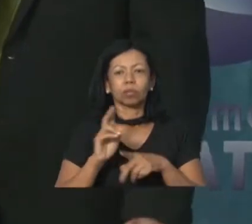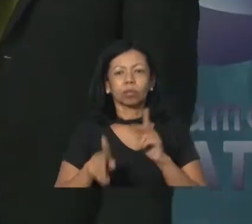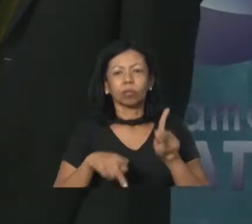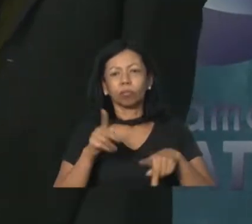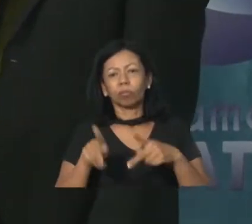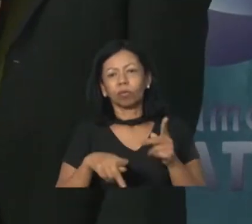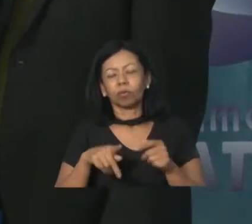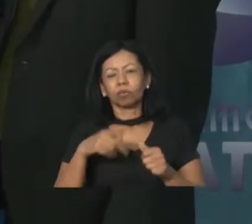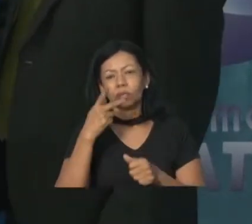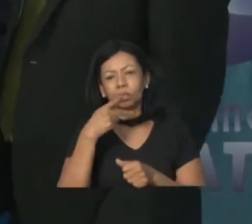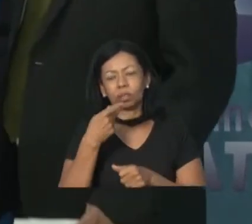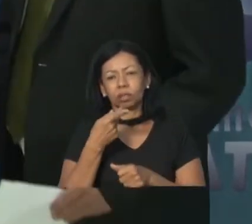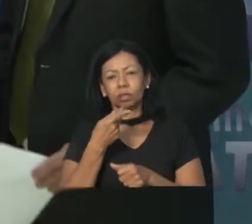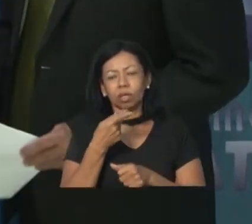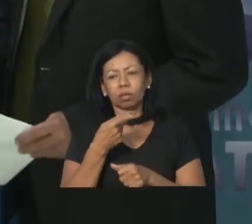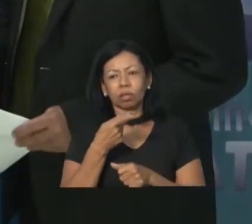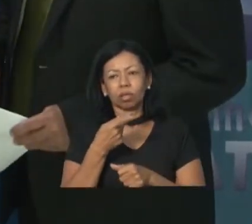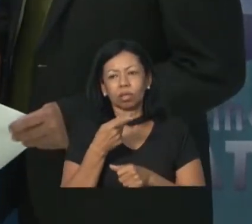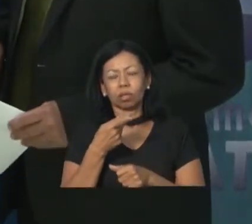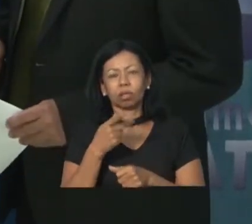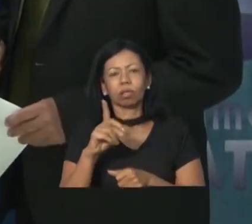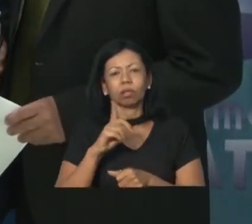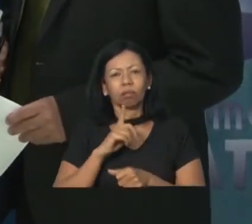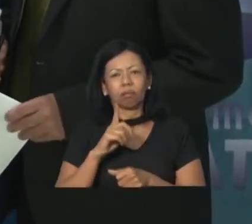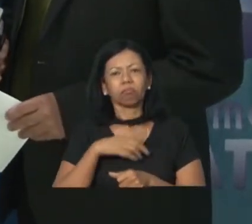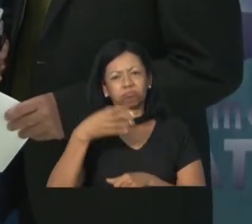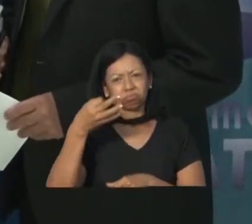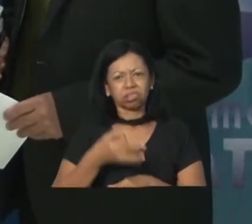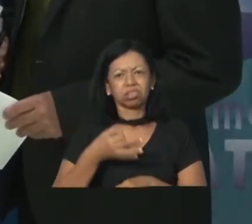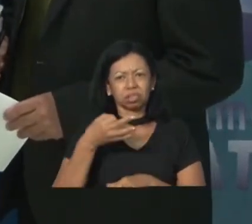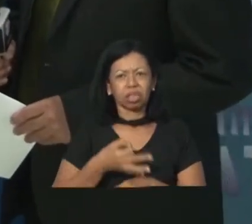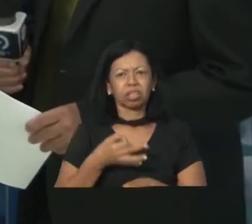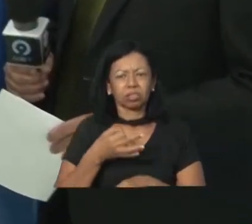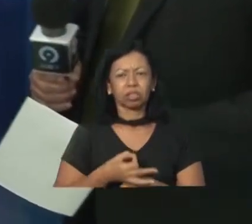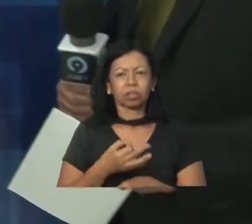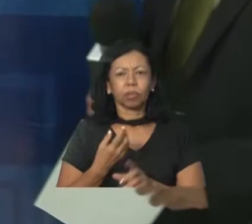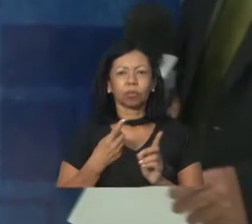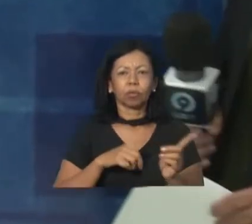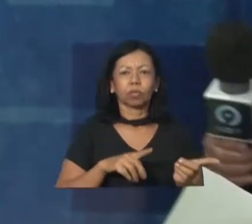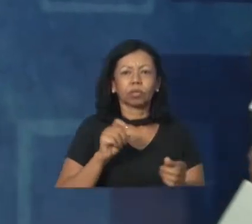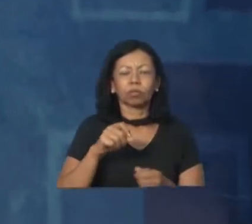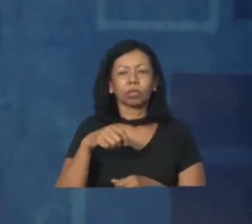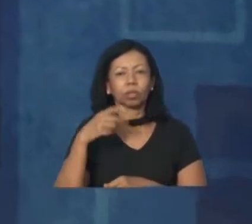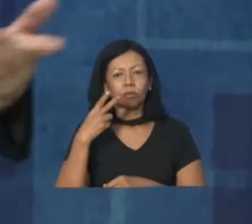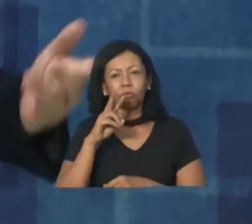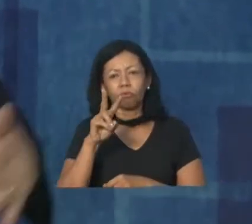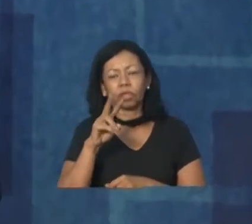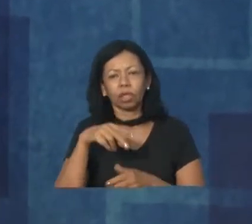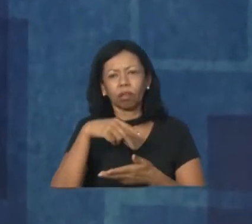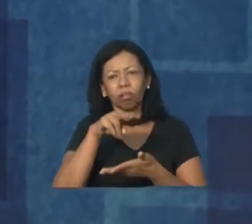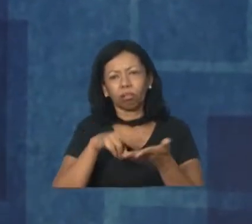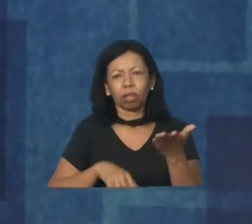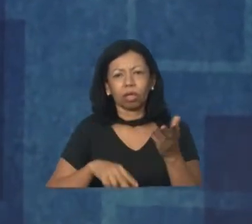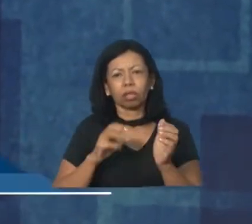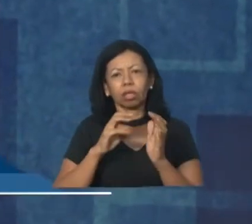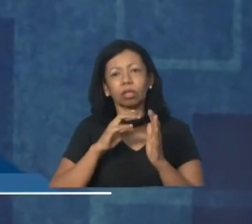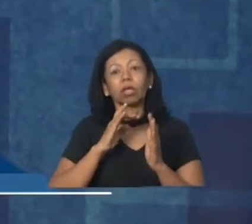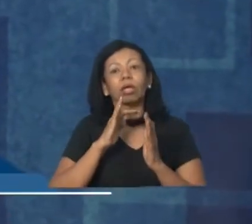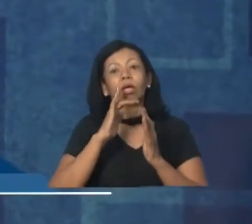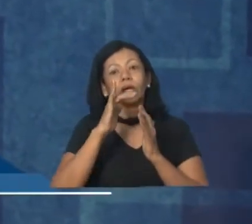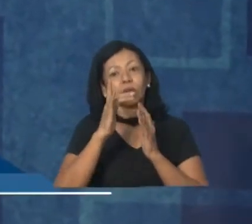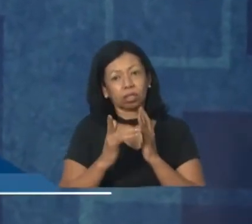extremamente importante. Sim, né? A população está coberta de razão. Né? Ao contrário do que eu ouvi e li nas redes